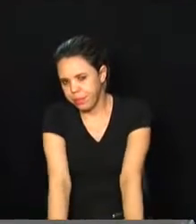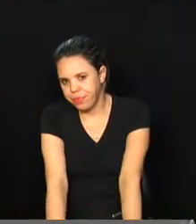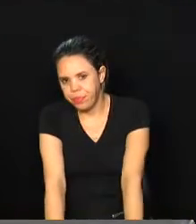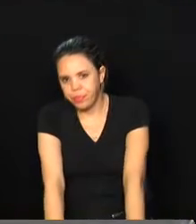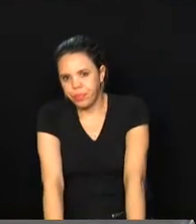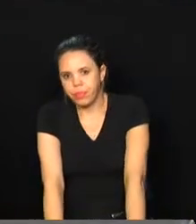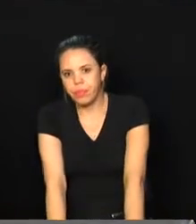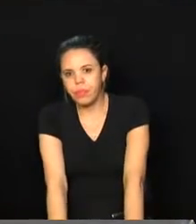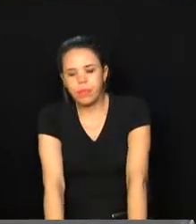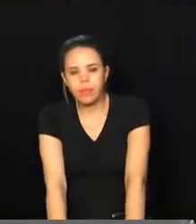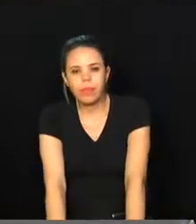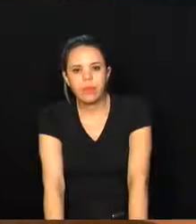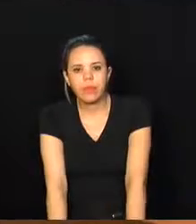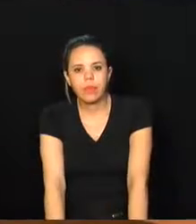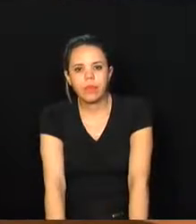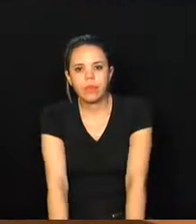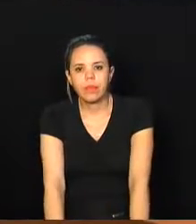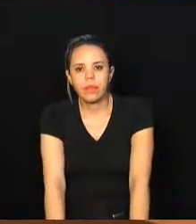Boa tarde.